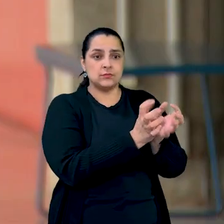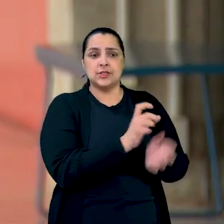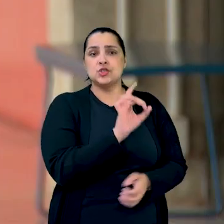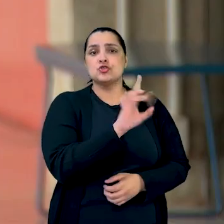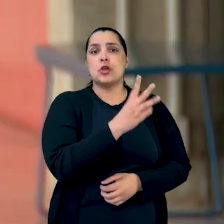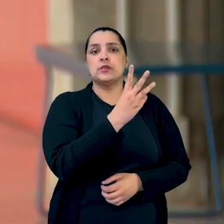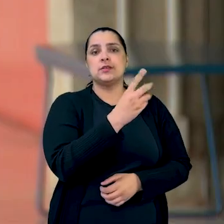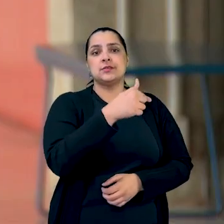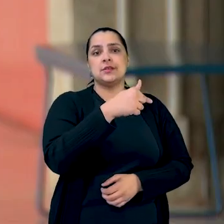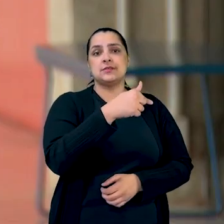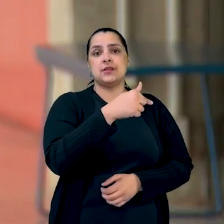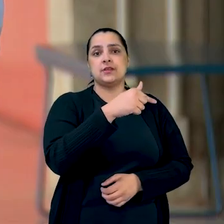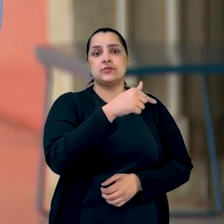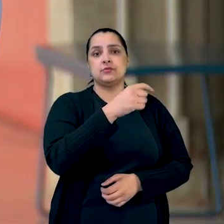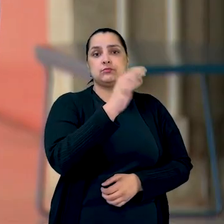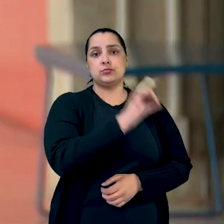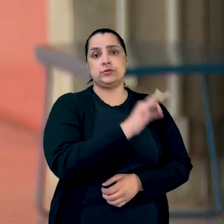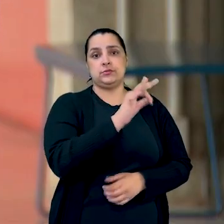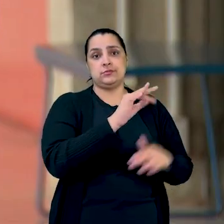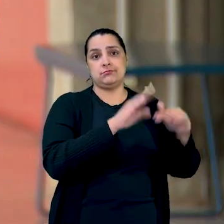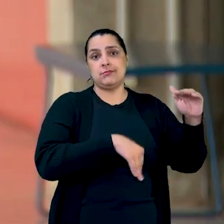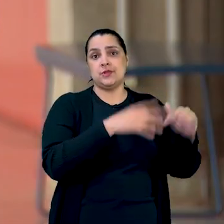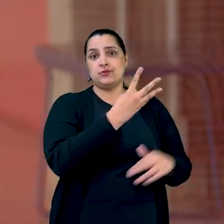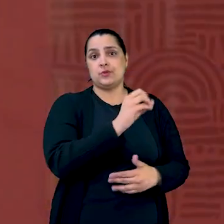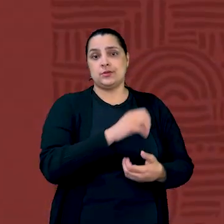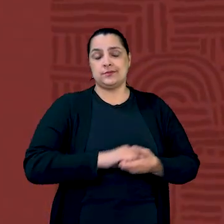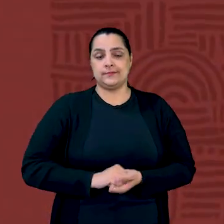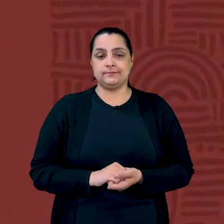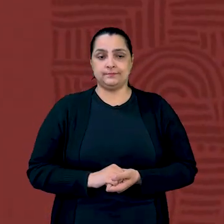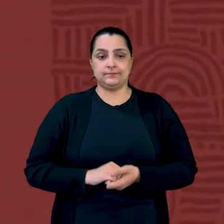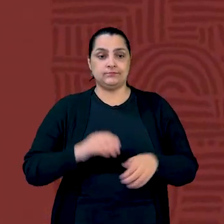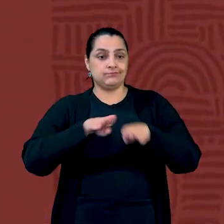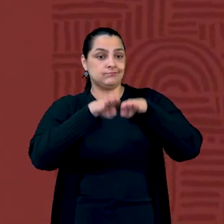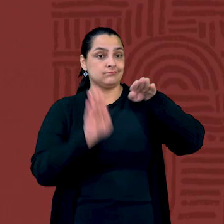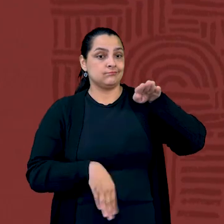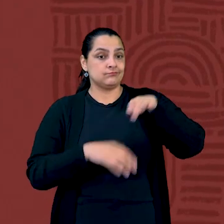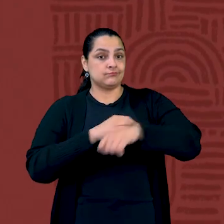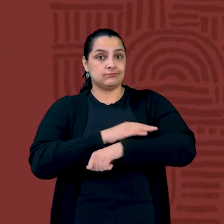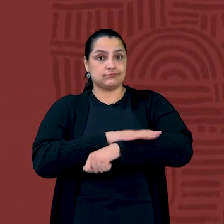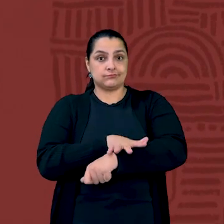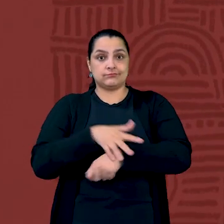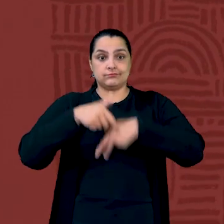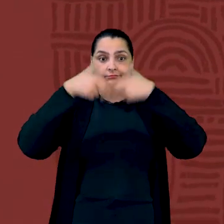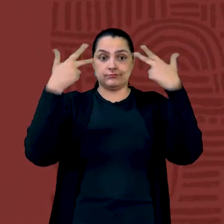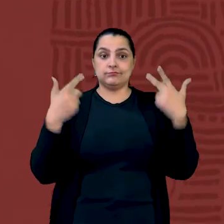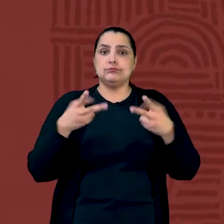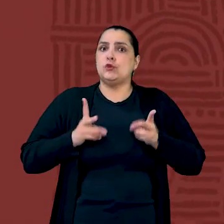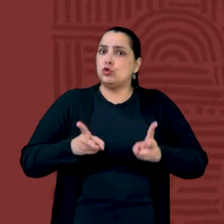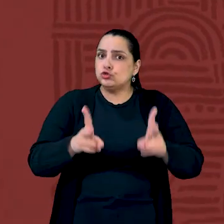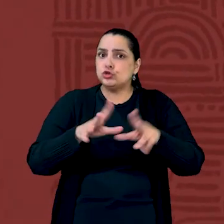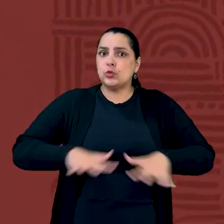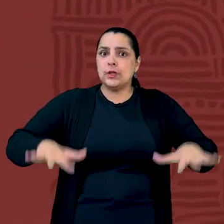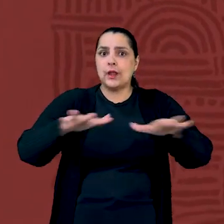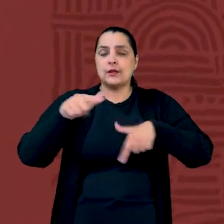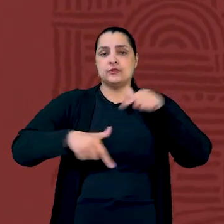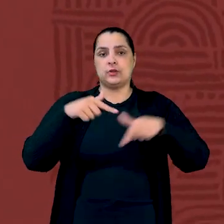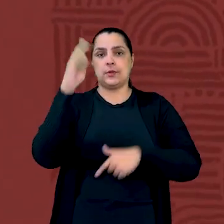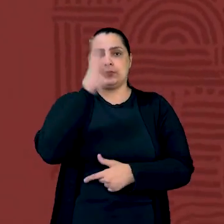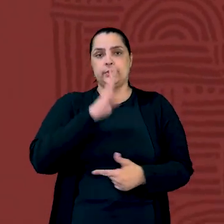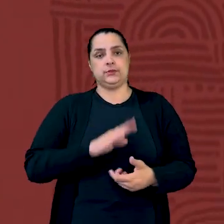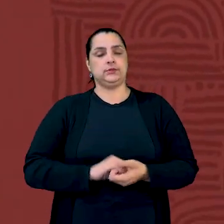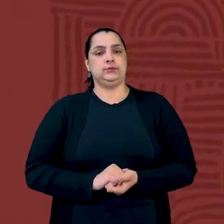esse índice é de menos de 40%. Desigualdade racial persiste no mercado de